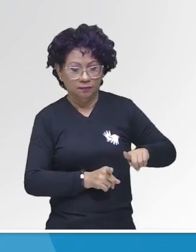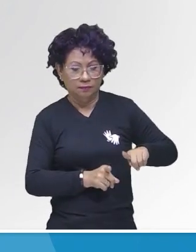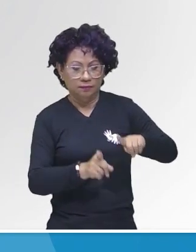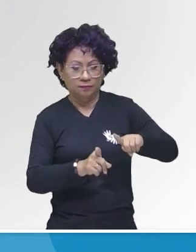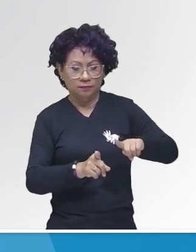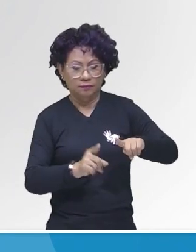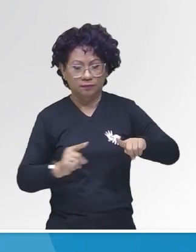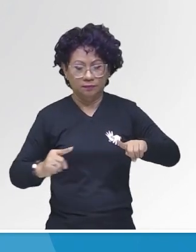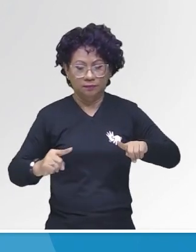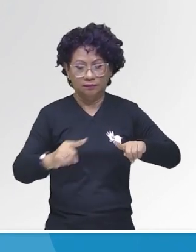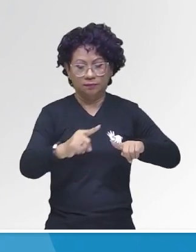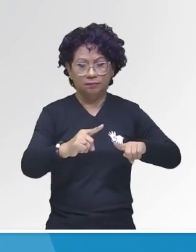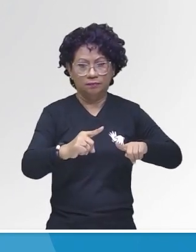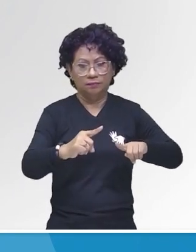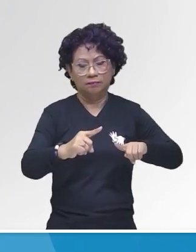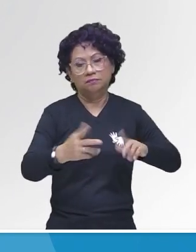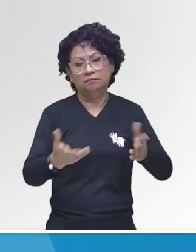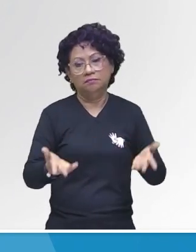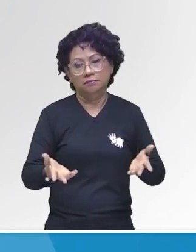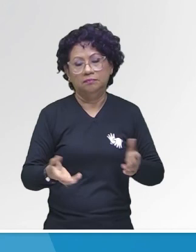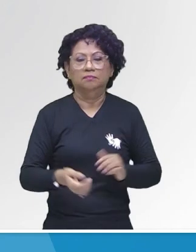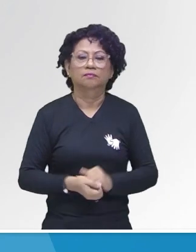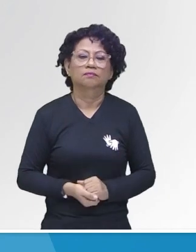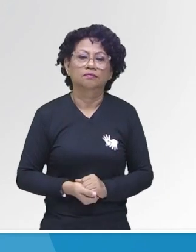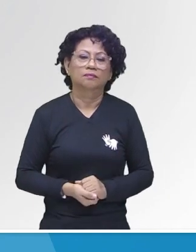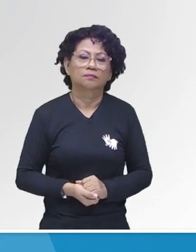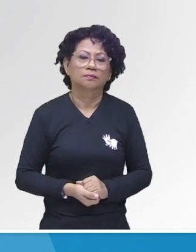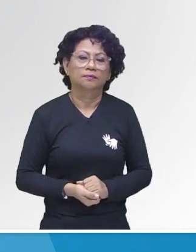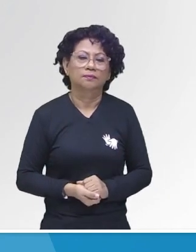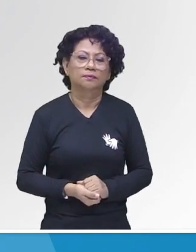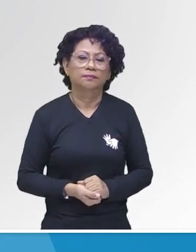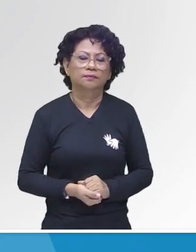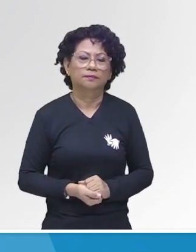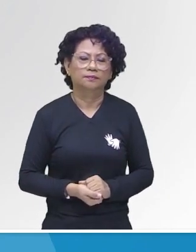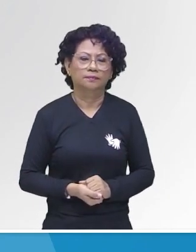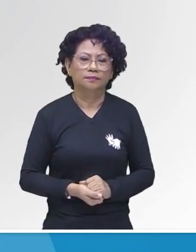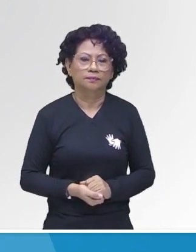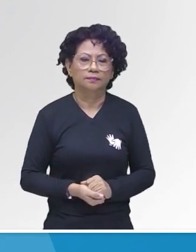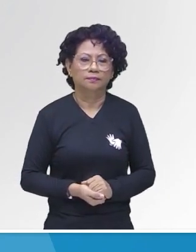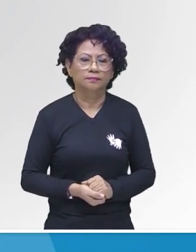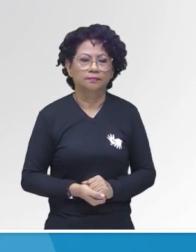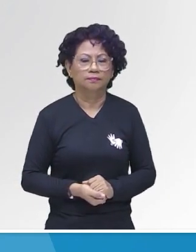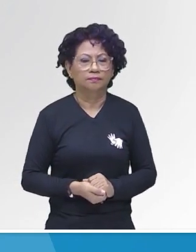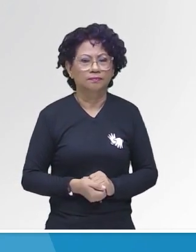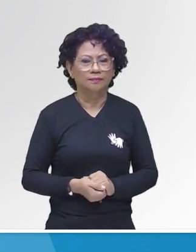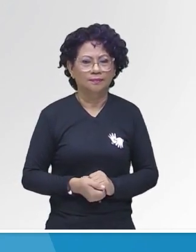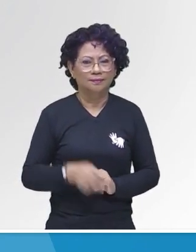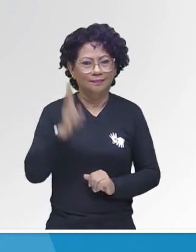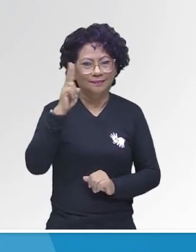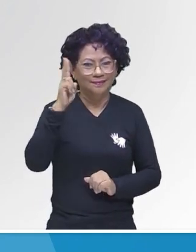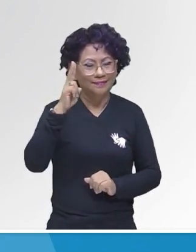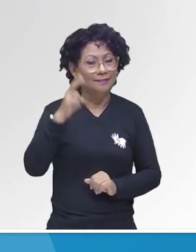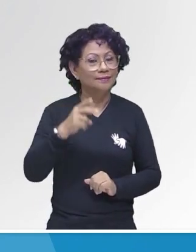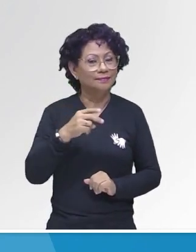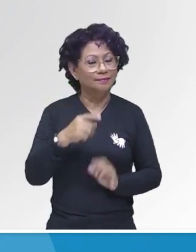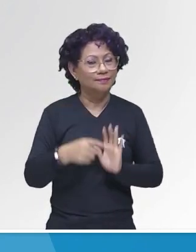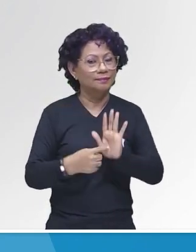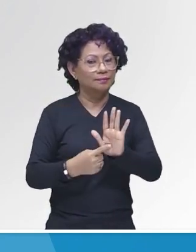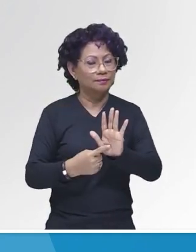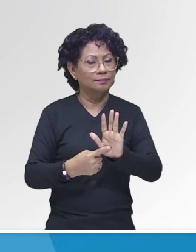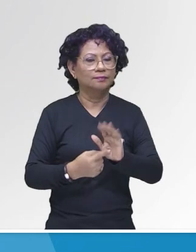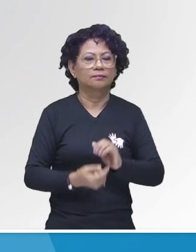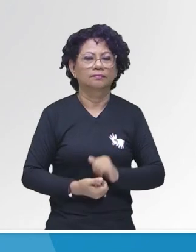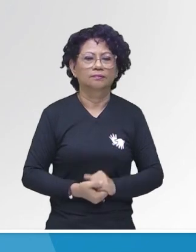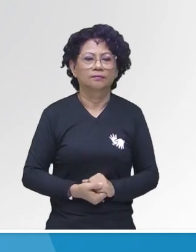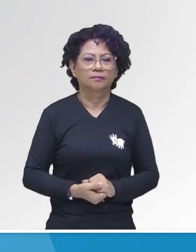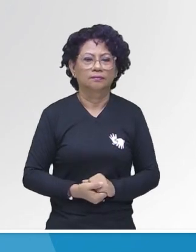ser concorrentes. 2 retas distintas podem ser concorrentes, como eu mostrei aqui na nossa imagem há pouco.